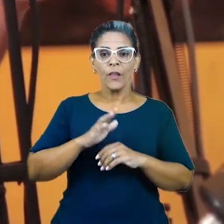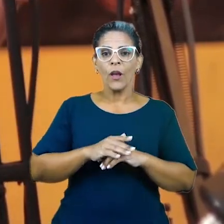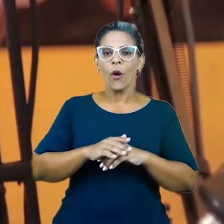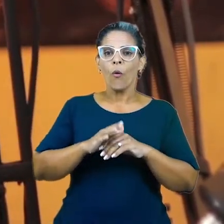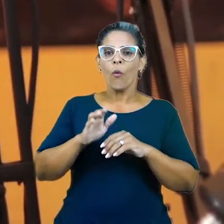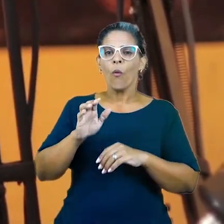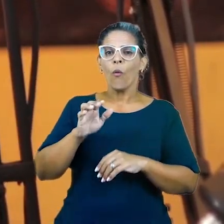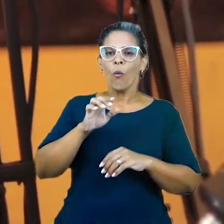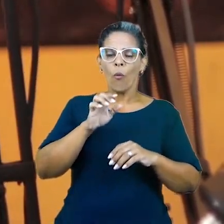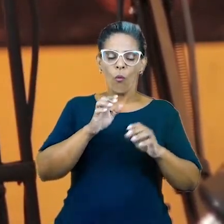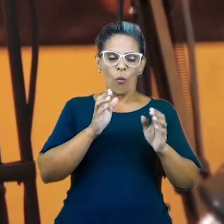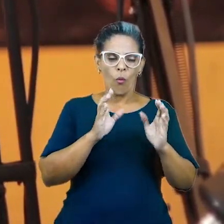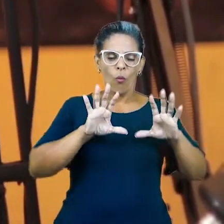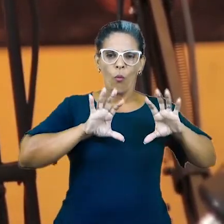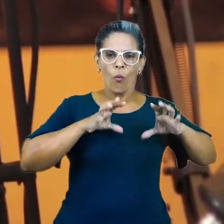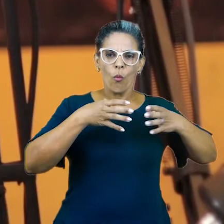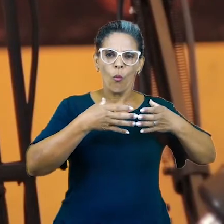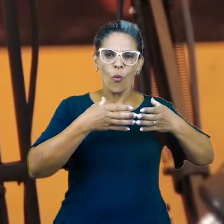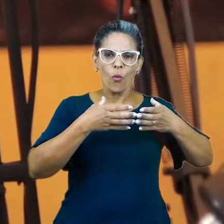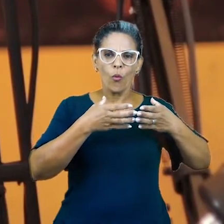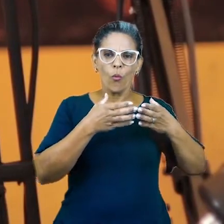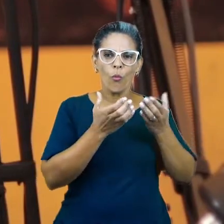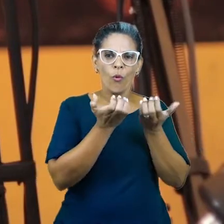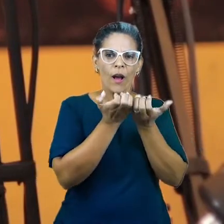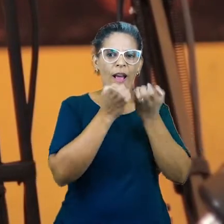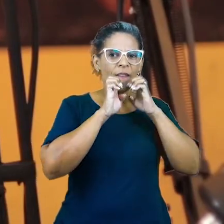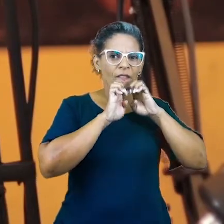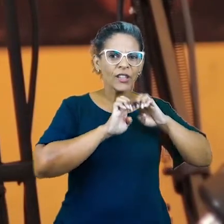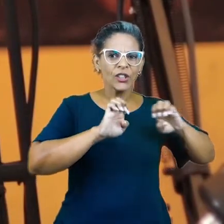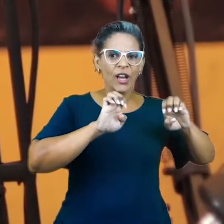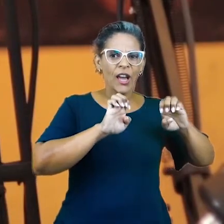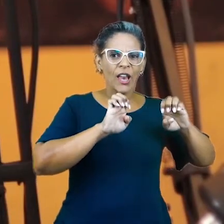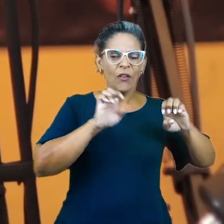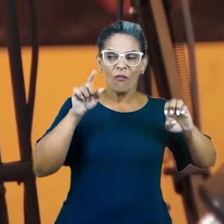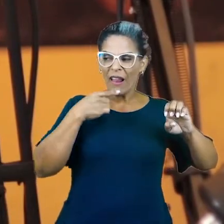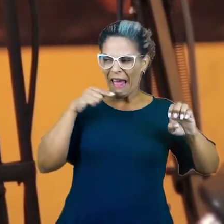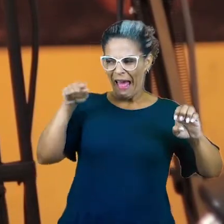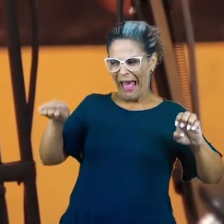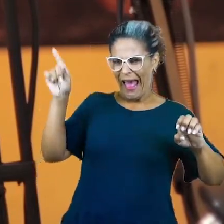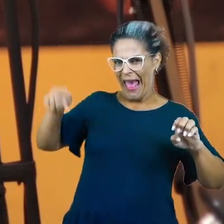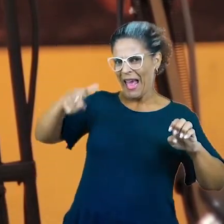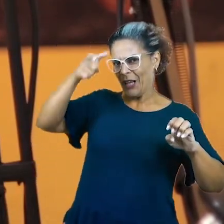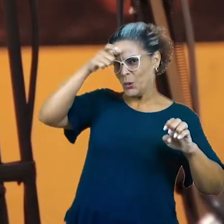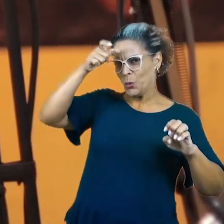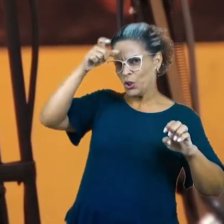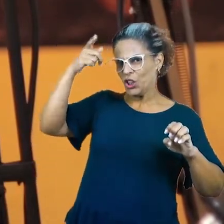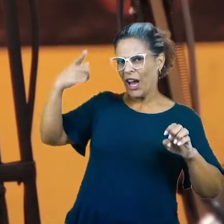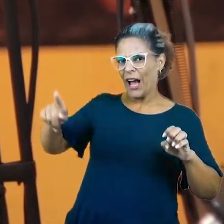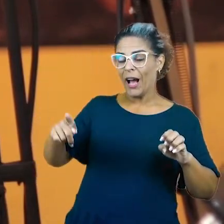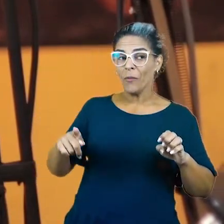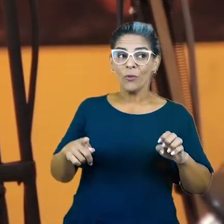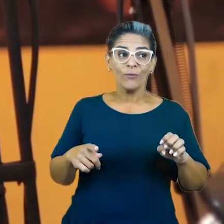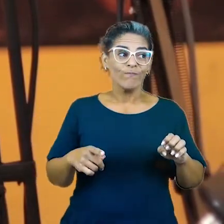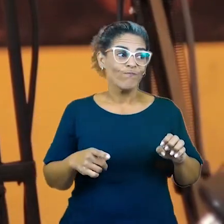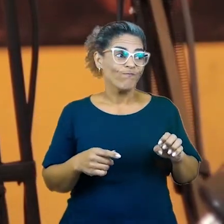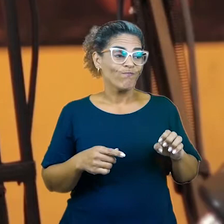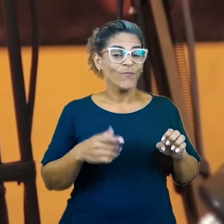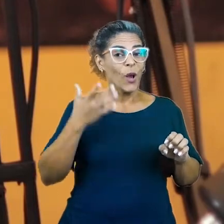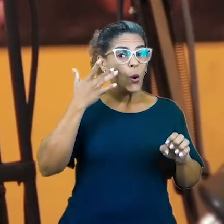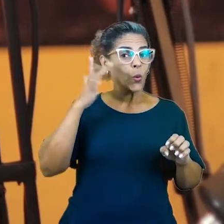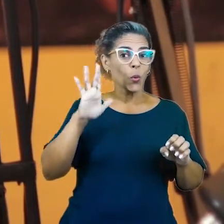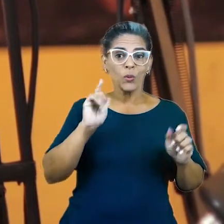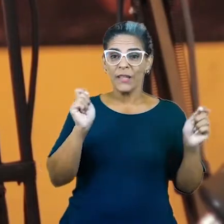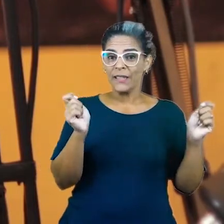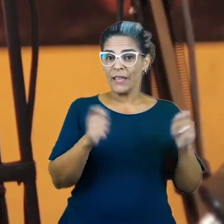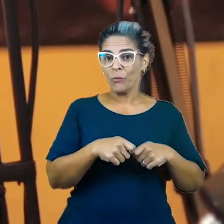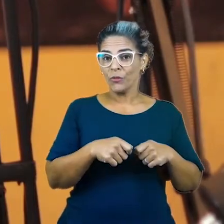um evangélico não coloque isso numa categoria diabólica, coisa assim, eu não sei se é possível. E nem